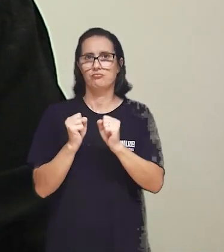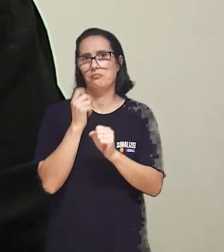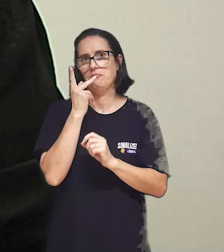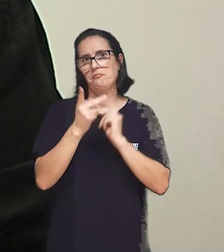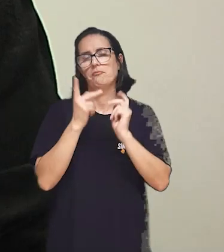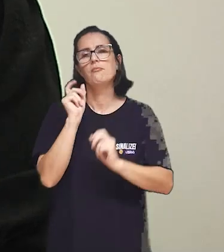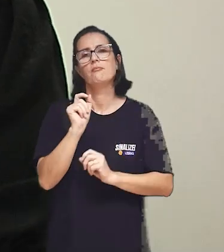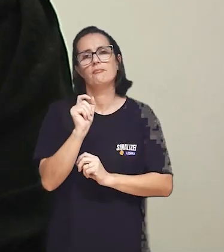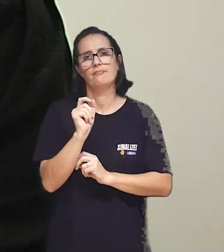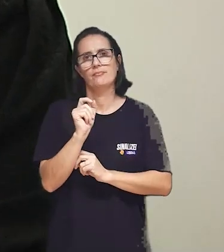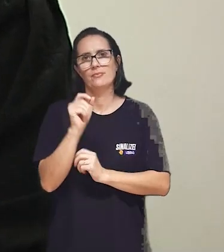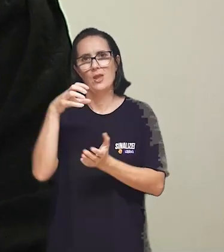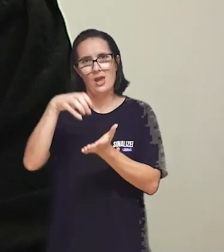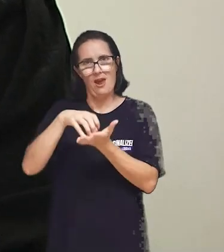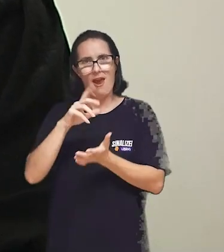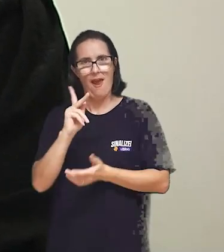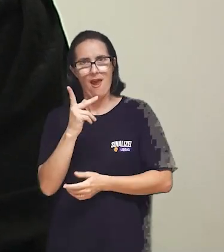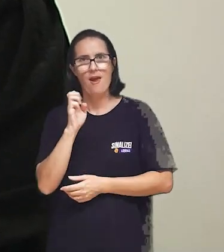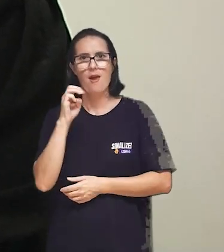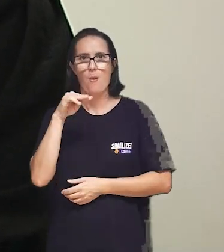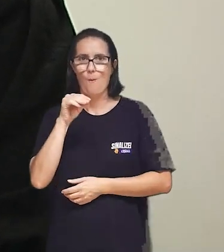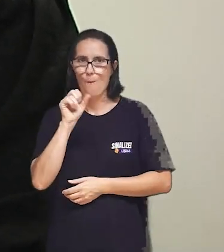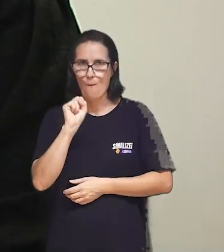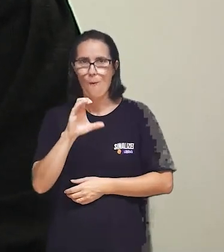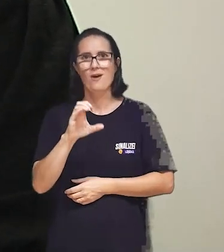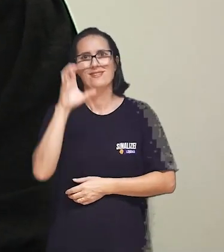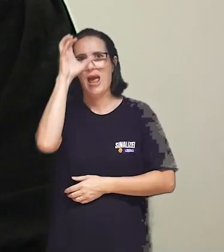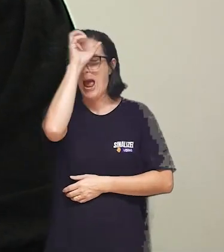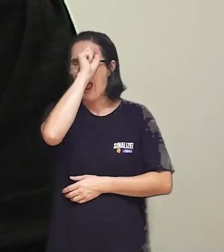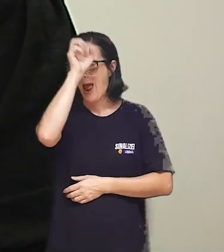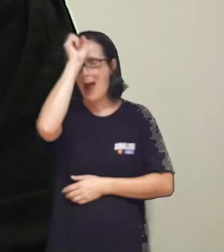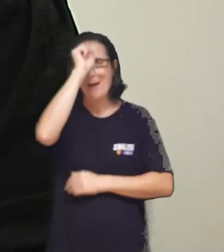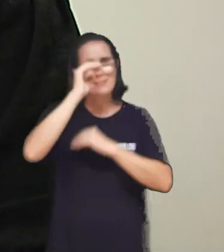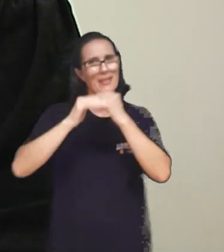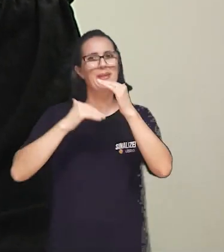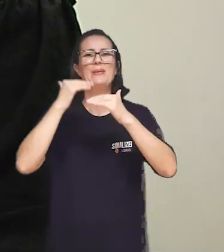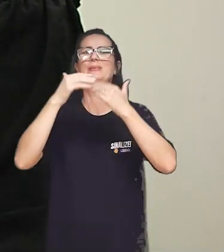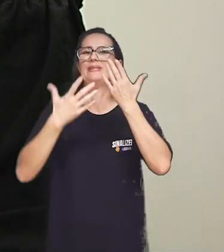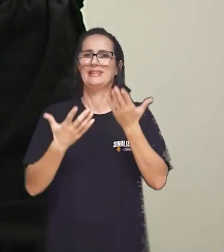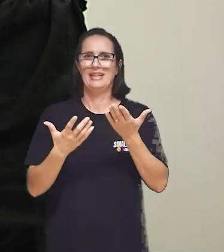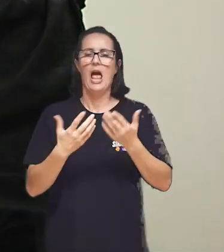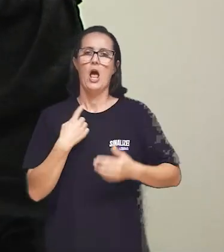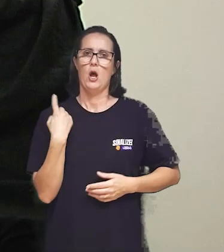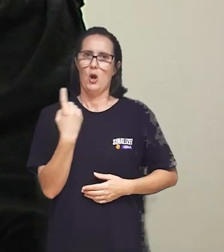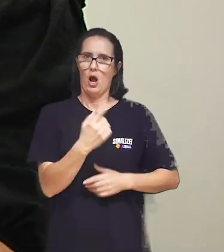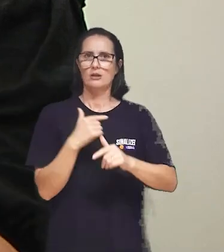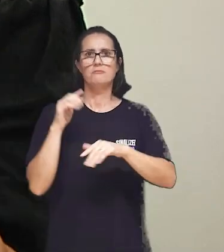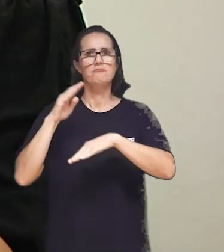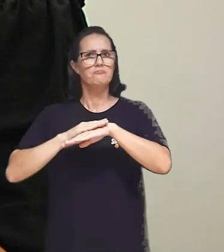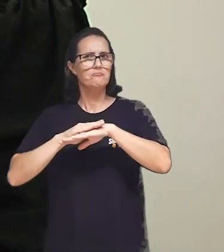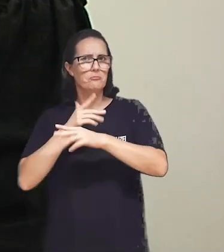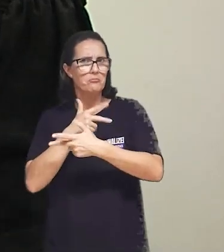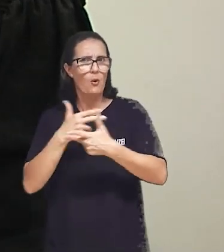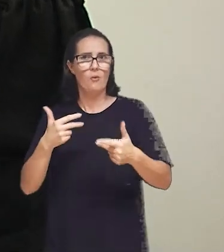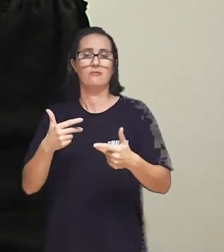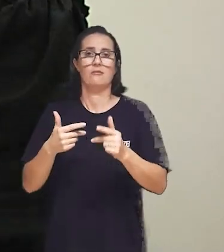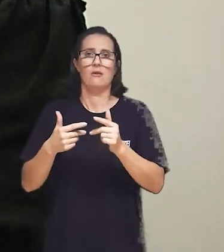que o EMOSC aprendeu muito durante a pandemia. Nós trabalhamos com ações que até